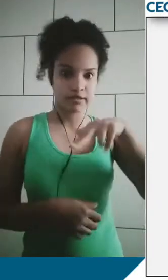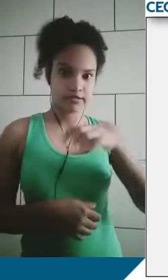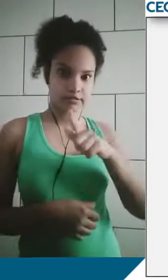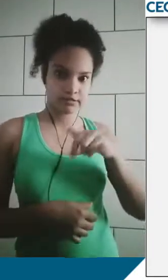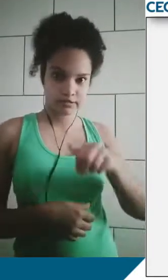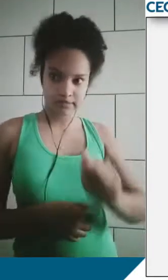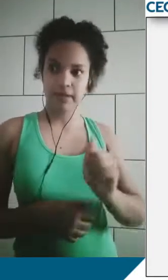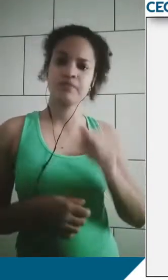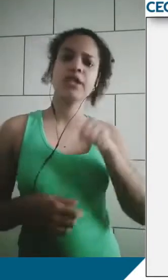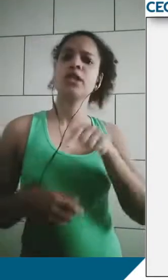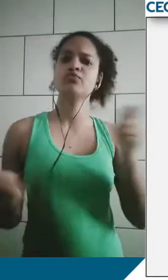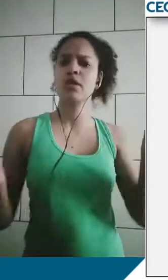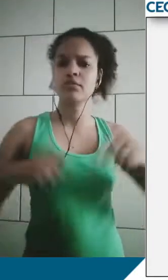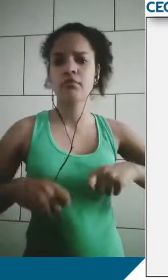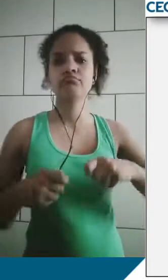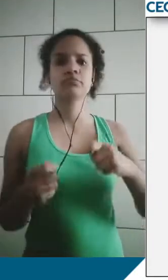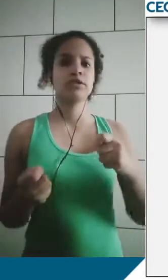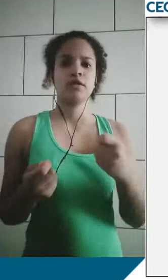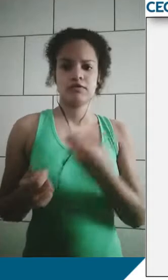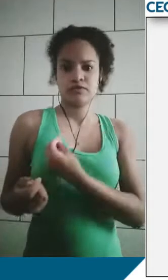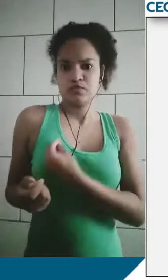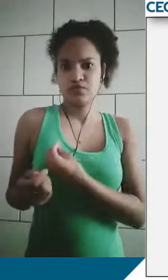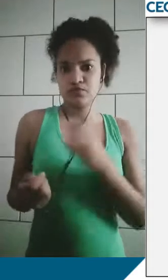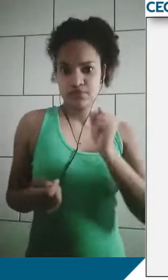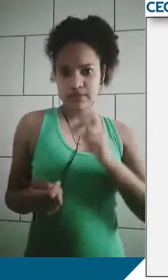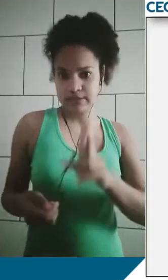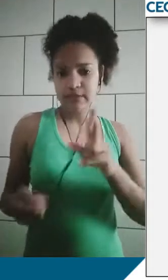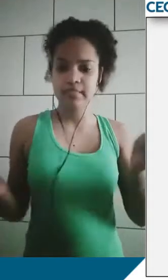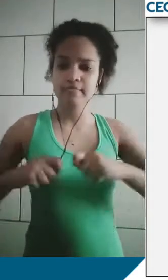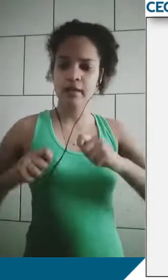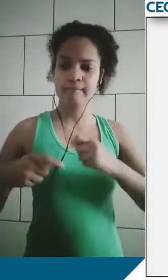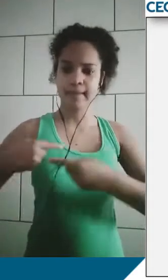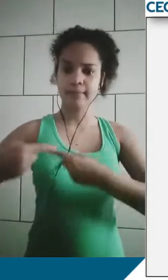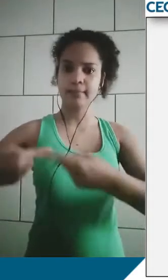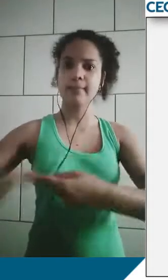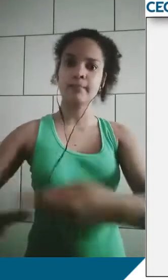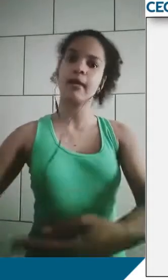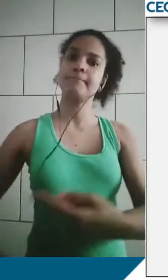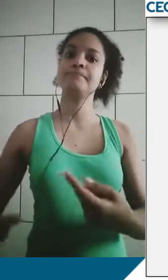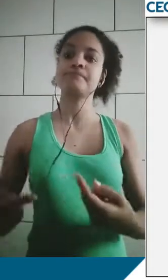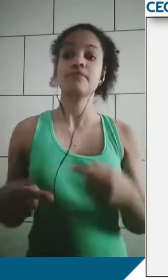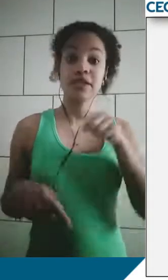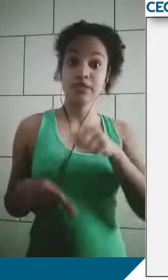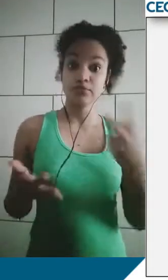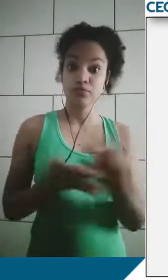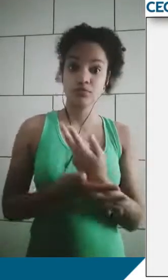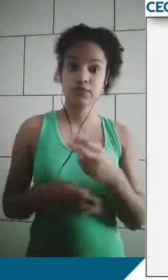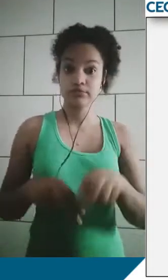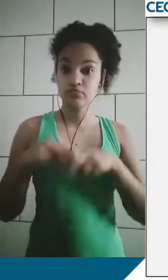genéticas para os descendentes, permite que os seres vivos dessa maneira possam se reproduzir. A reprodução é possível,